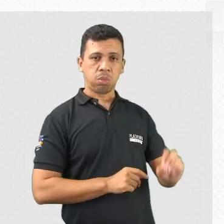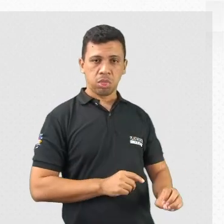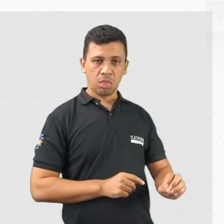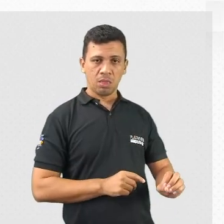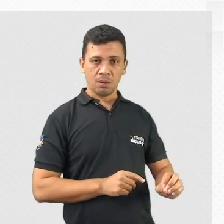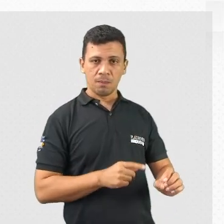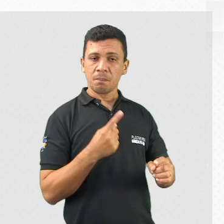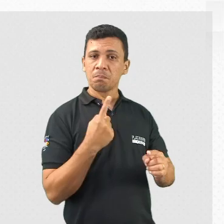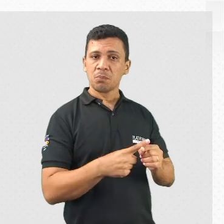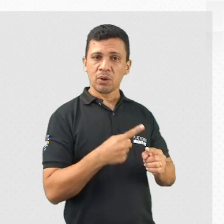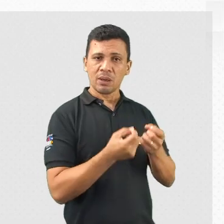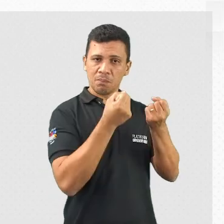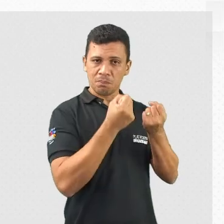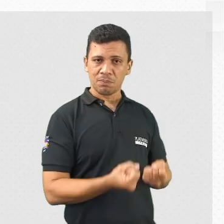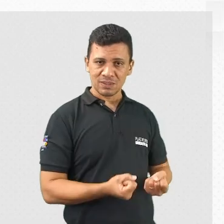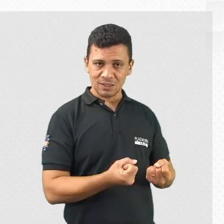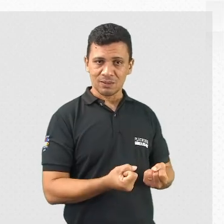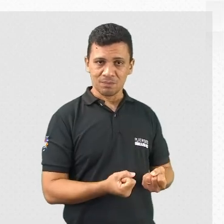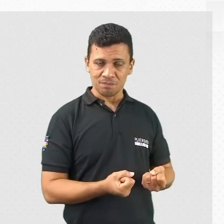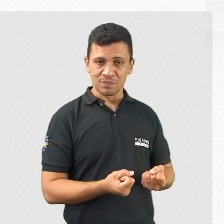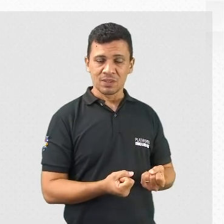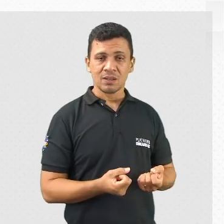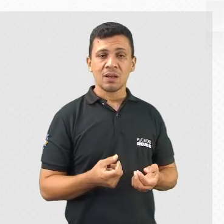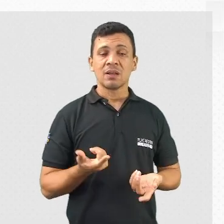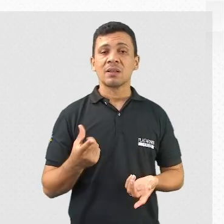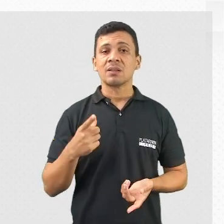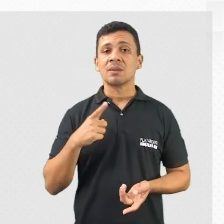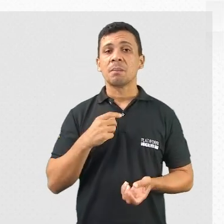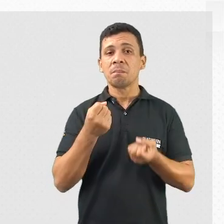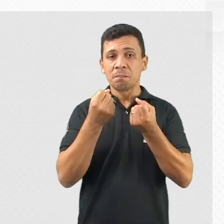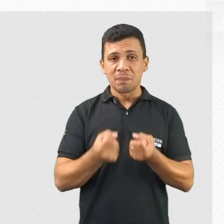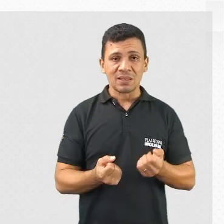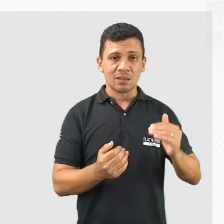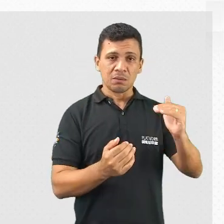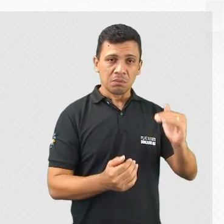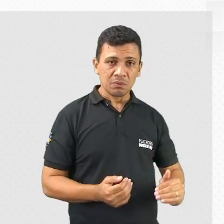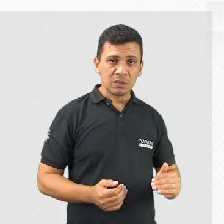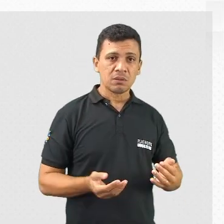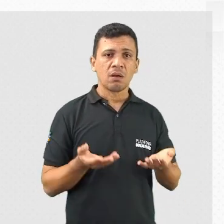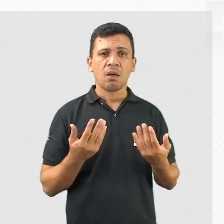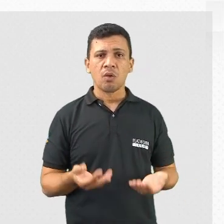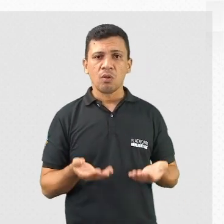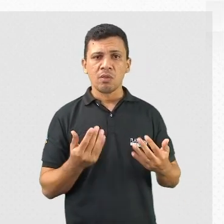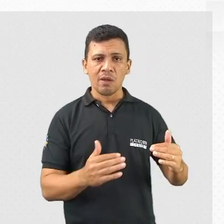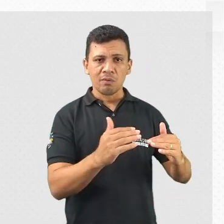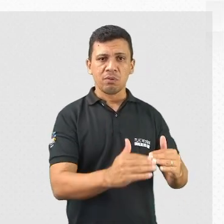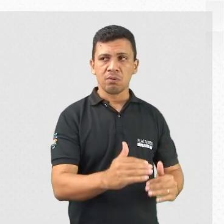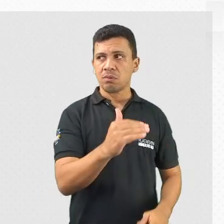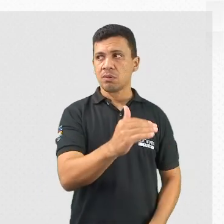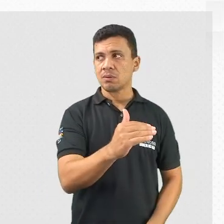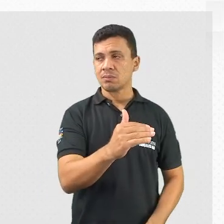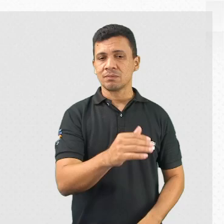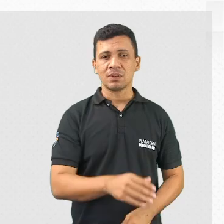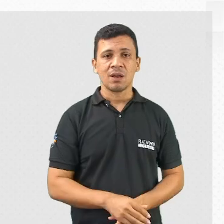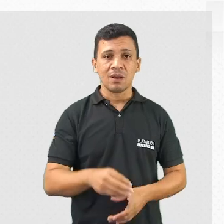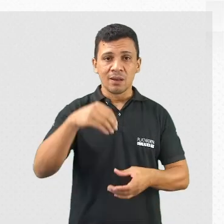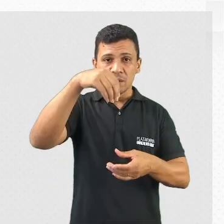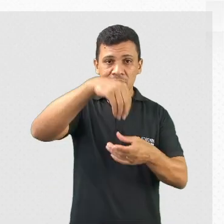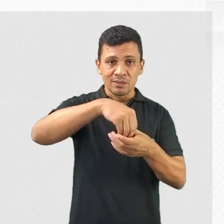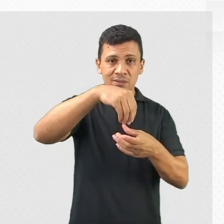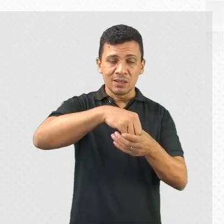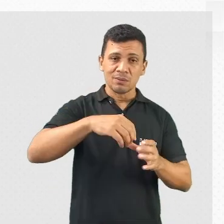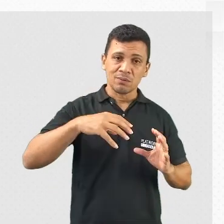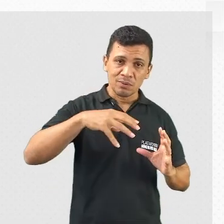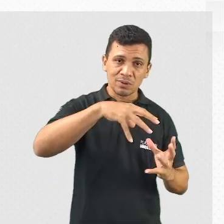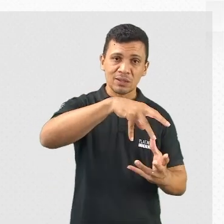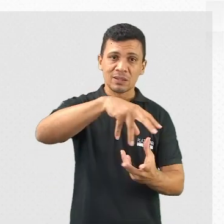Porque ela é mais densa, ela é mais pesada. Os elementos mais pesados descem, os elementos mais leves ficam em cima. Então, não à toa, gente, o interior da Terra, ele